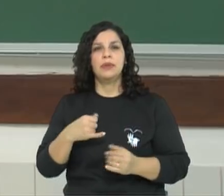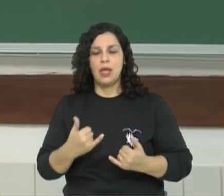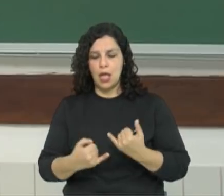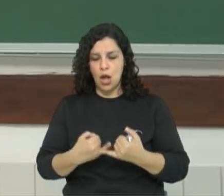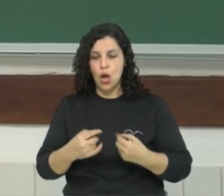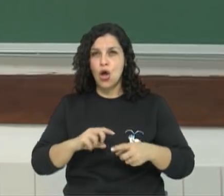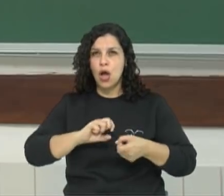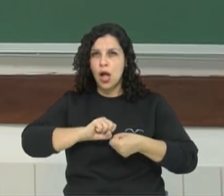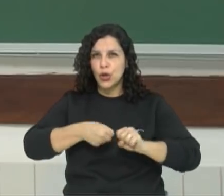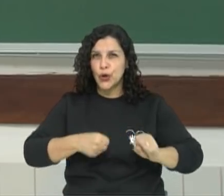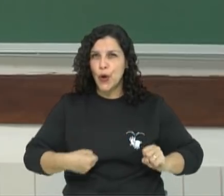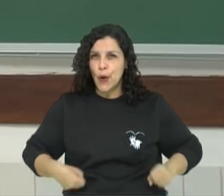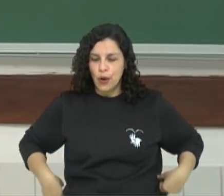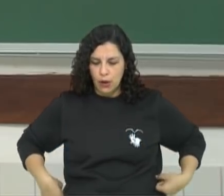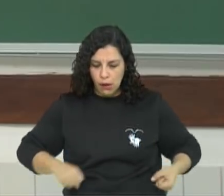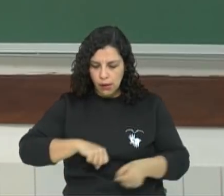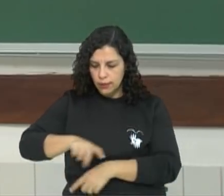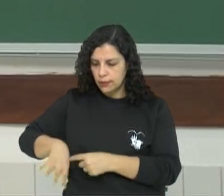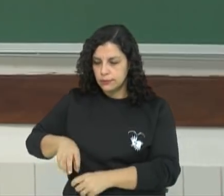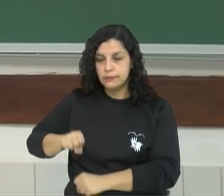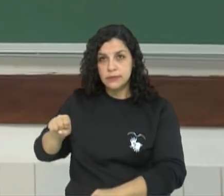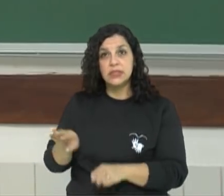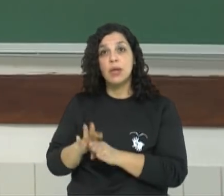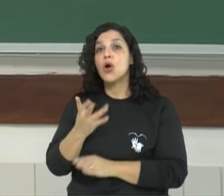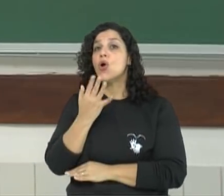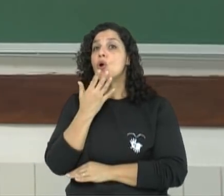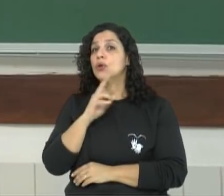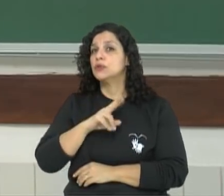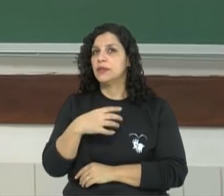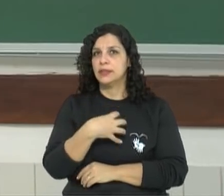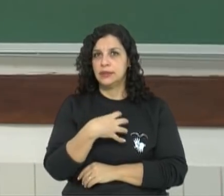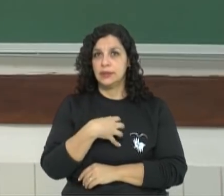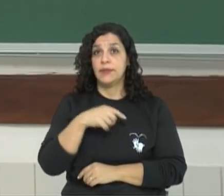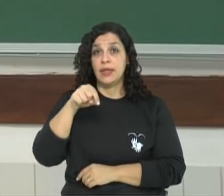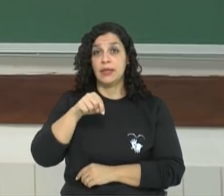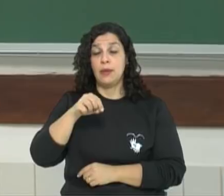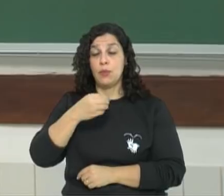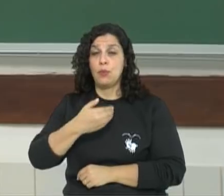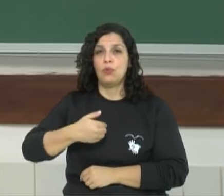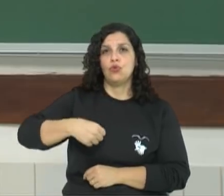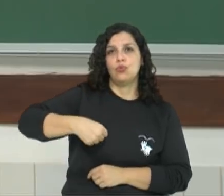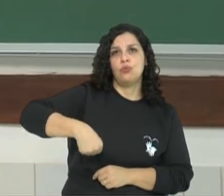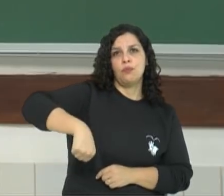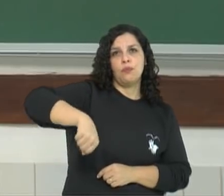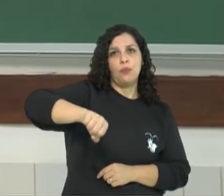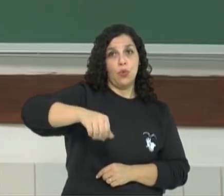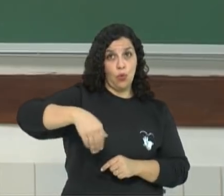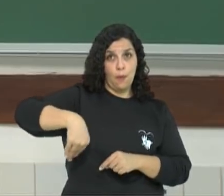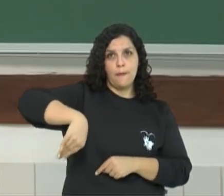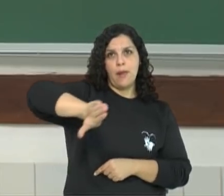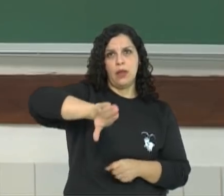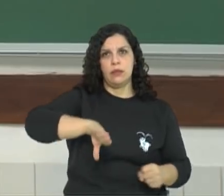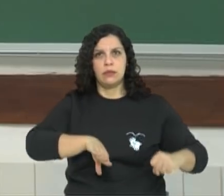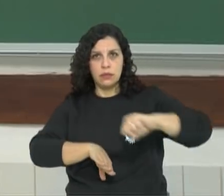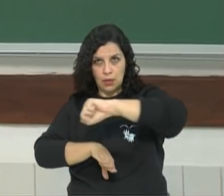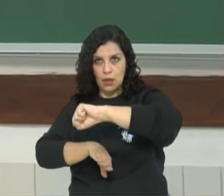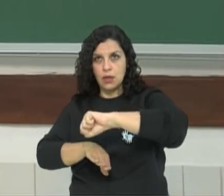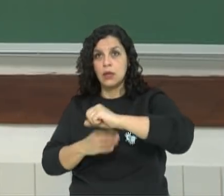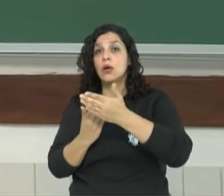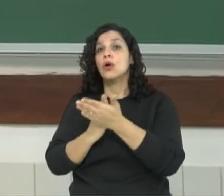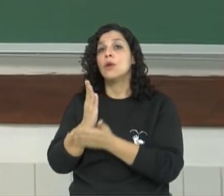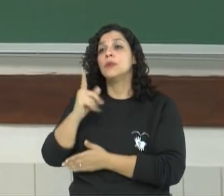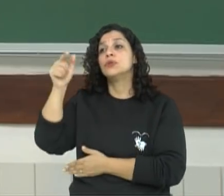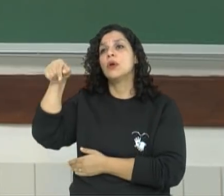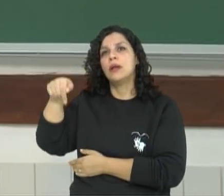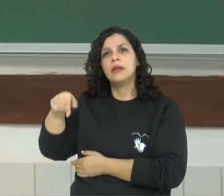ou alguma identificação por cores. No Muay Thai original, né, lá na